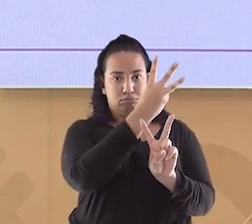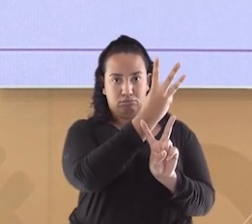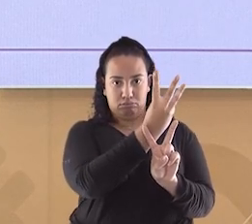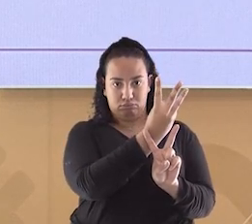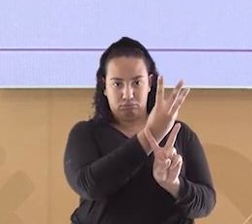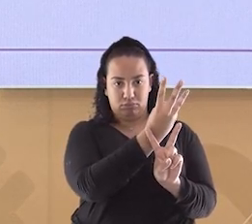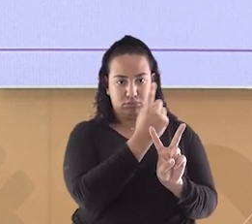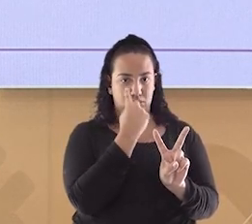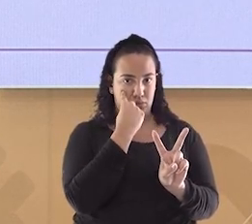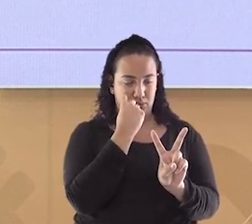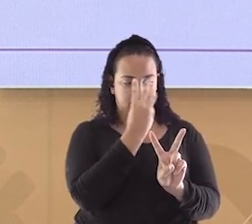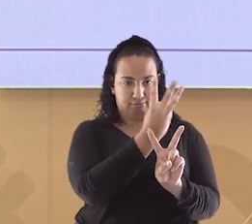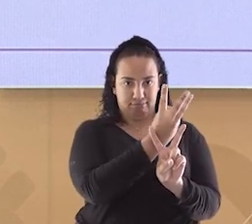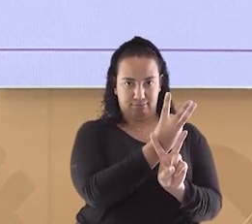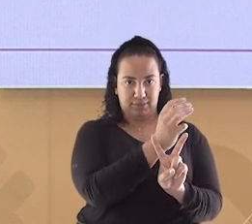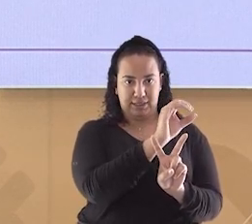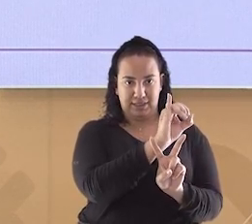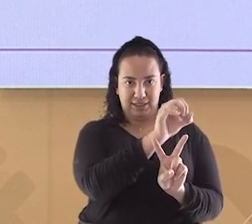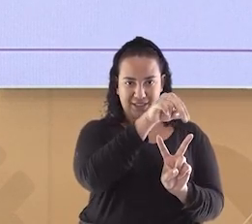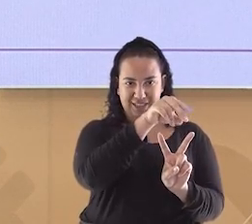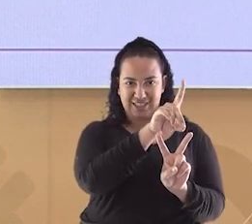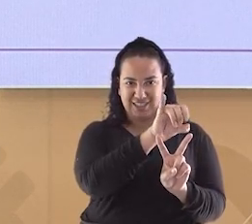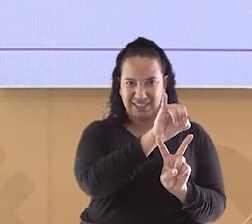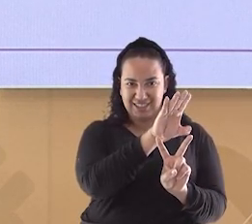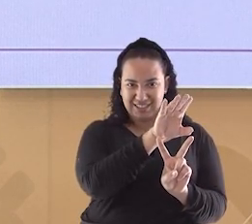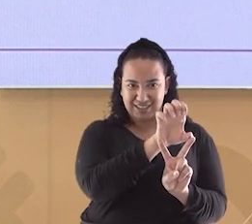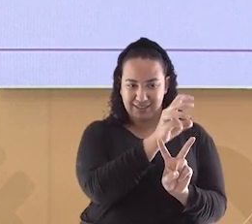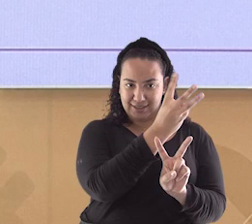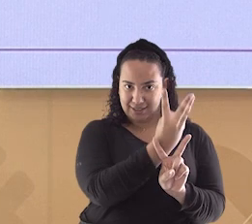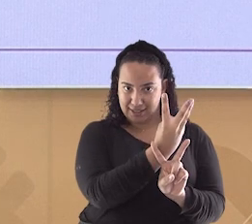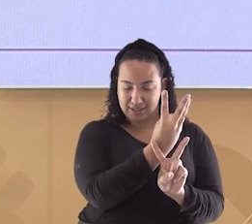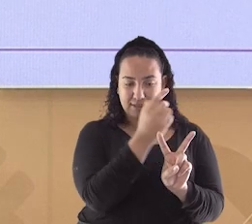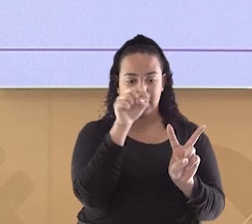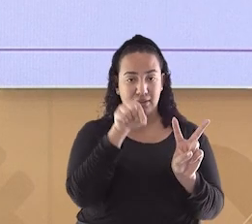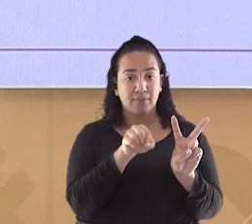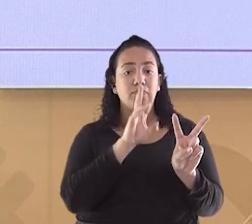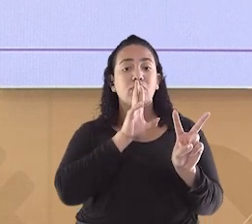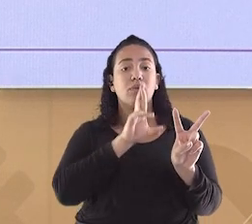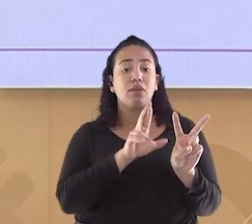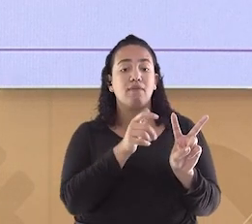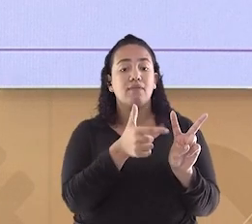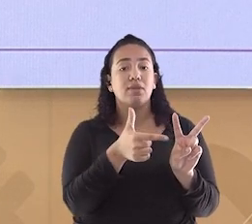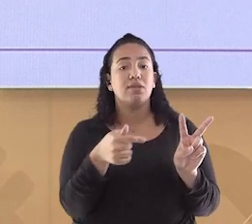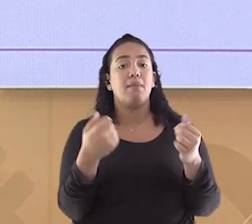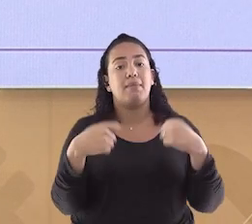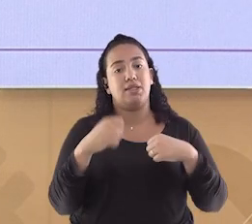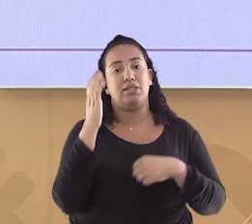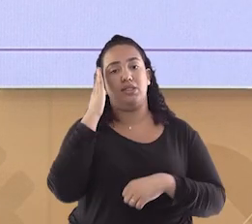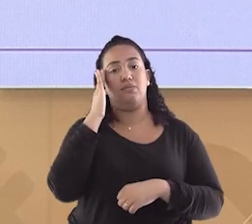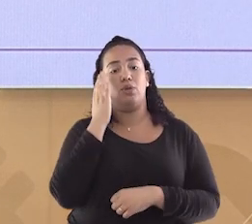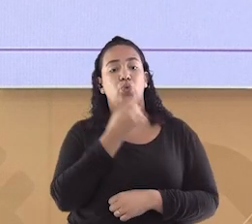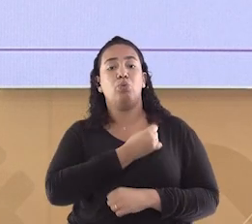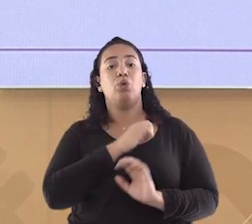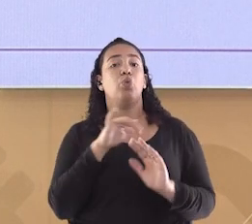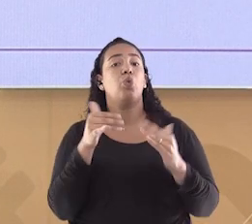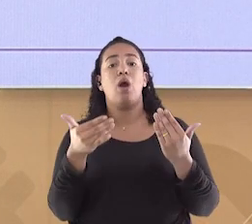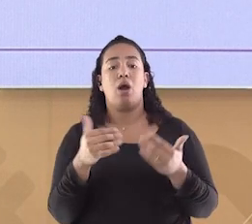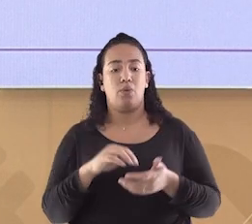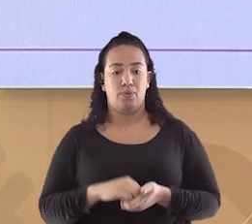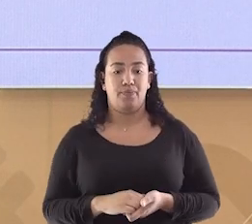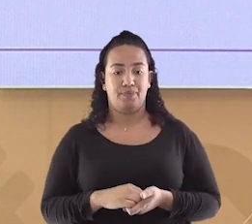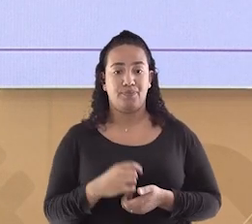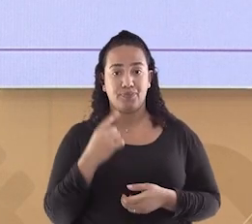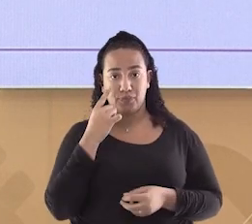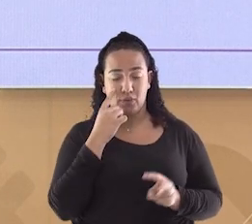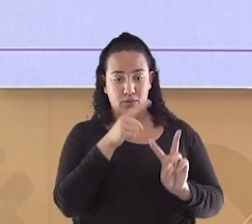a 3, que é o índice, resulta em 27. Nesse caso, temos que o